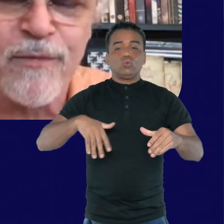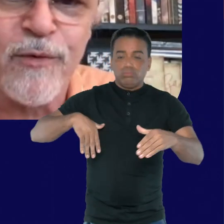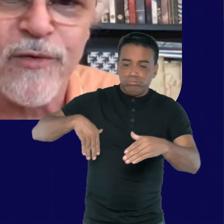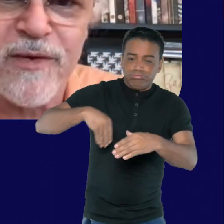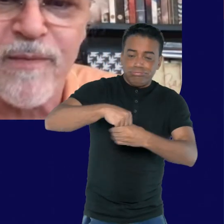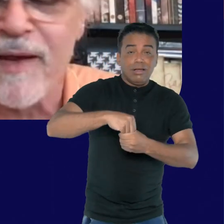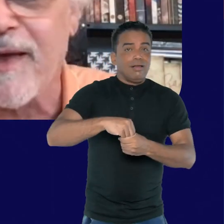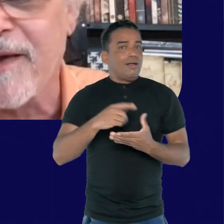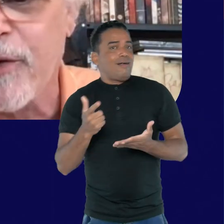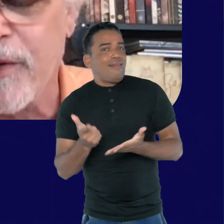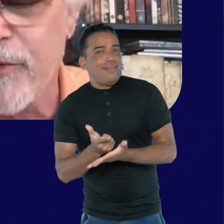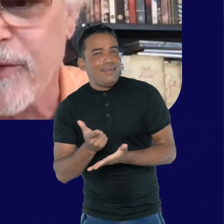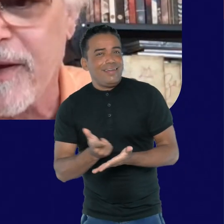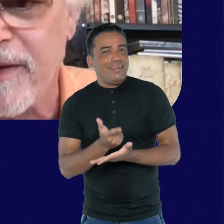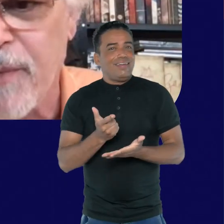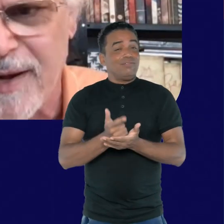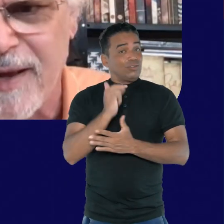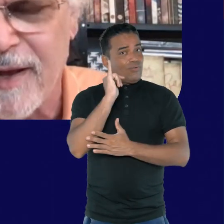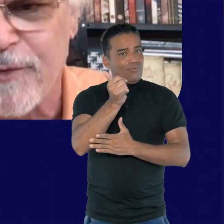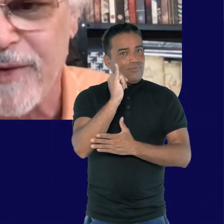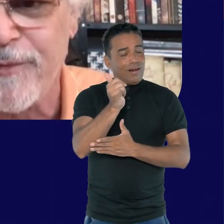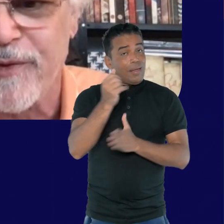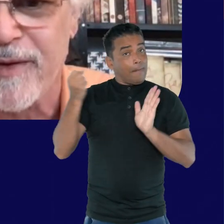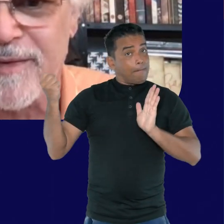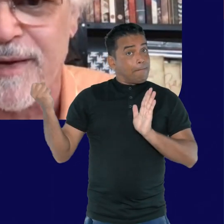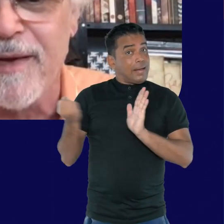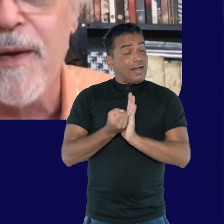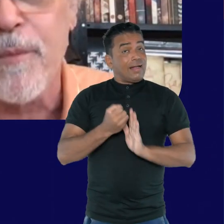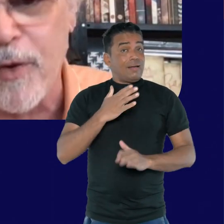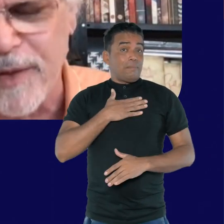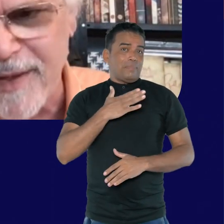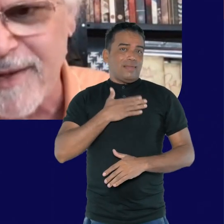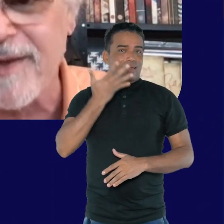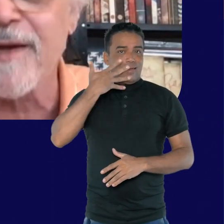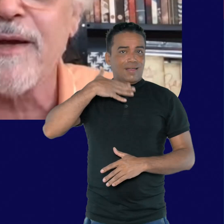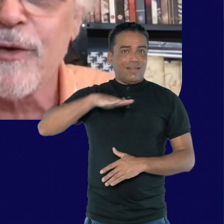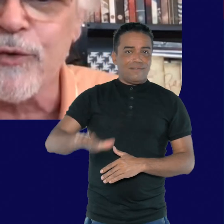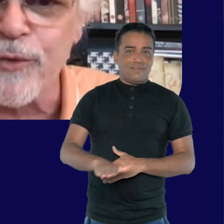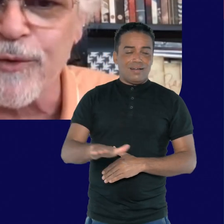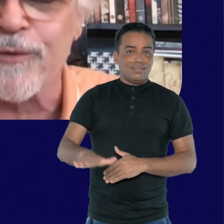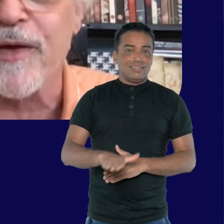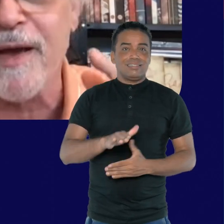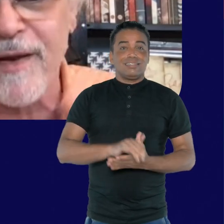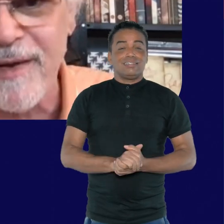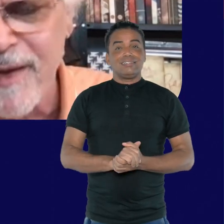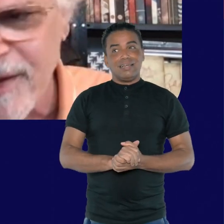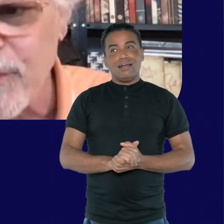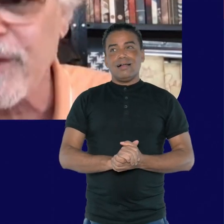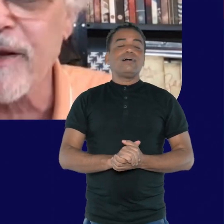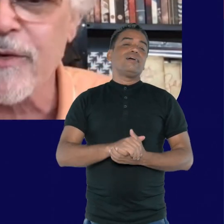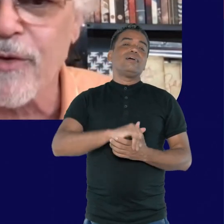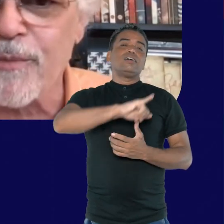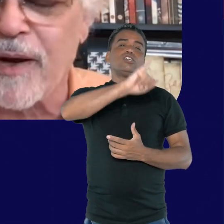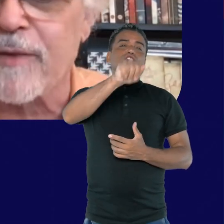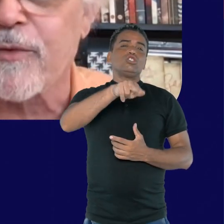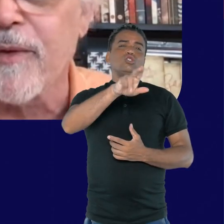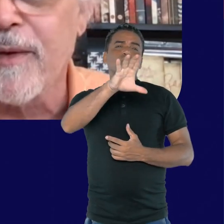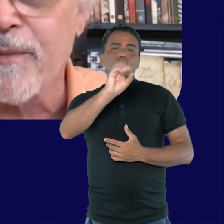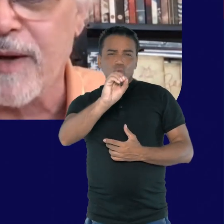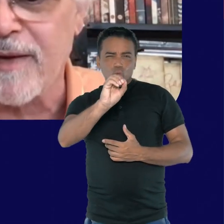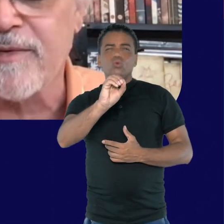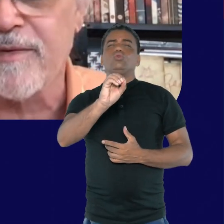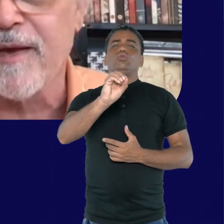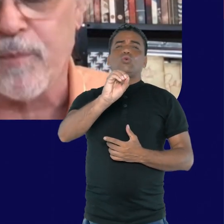nesses livros que eu mencionei, que marcaram a infância. Malvadão, Júlio Verne e Monteiro